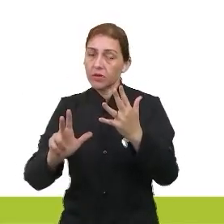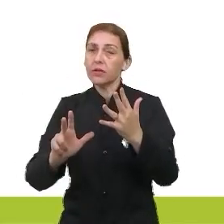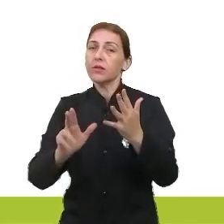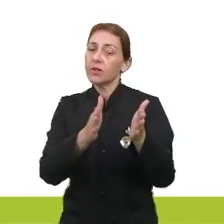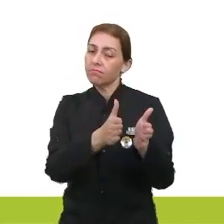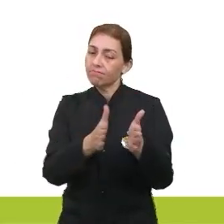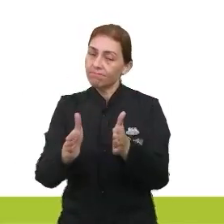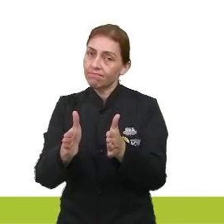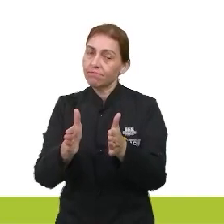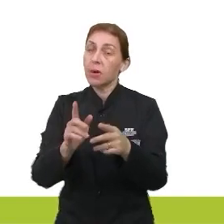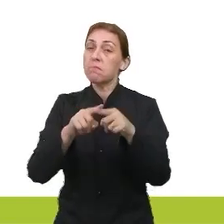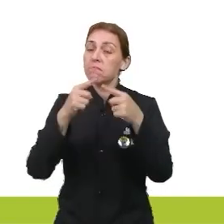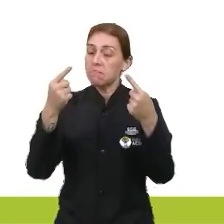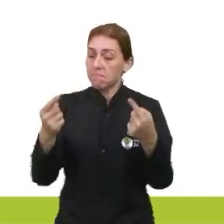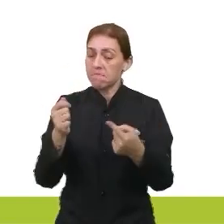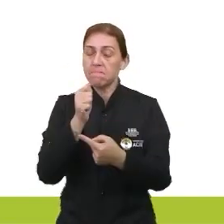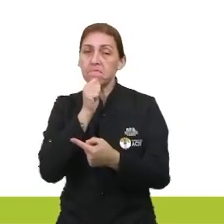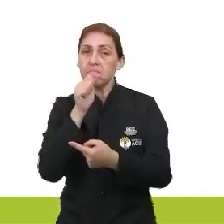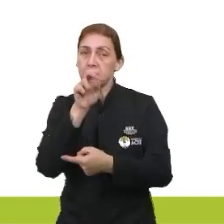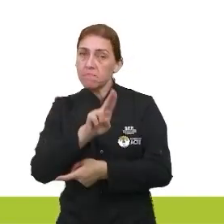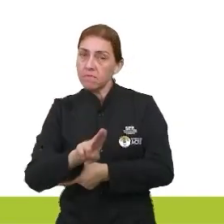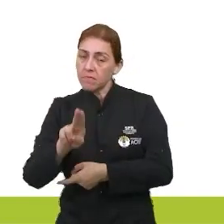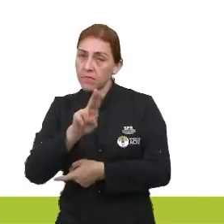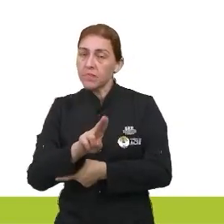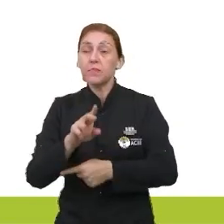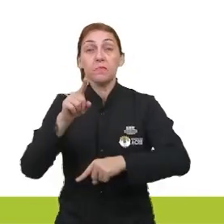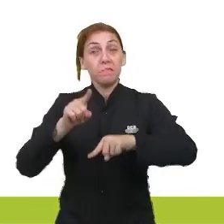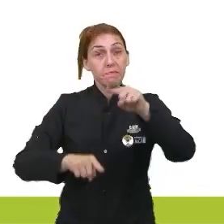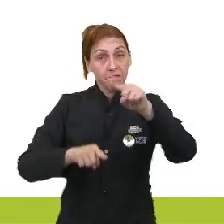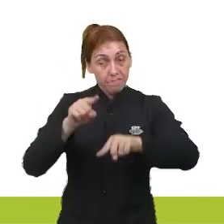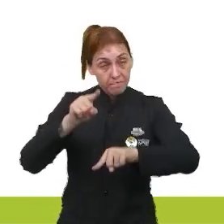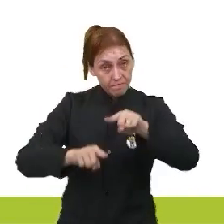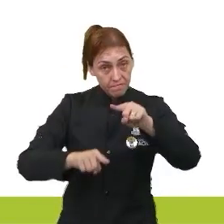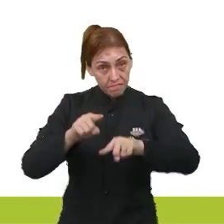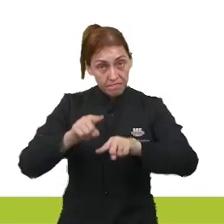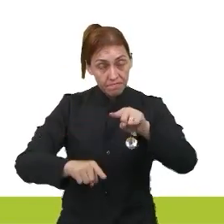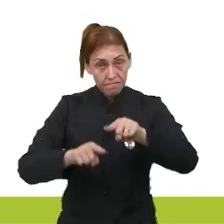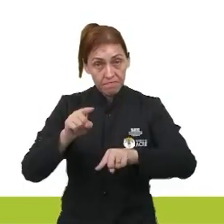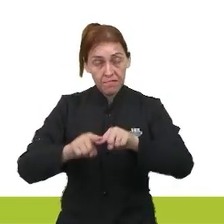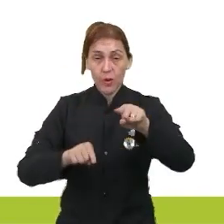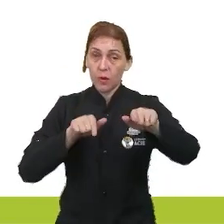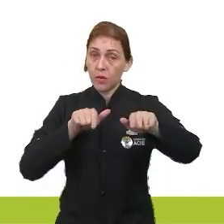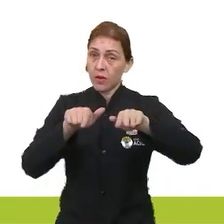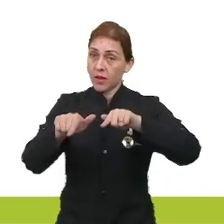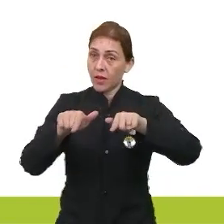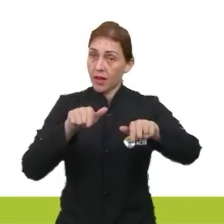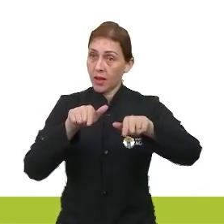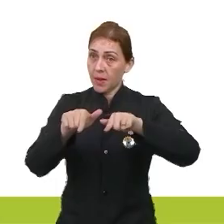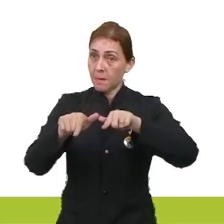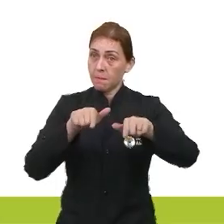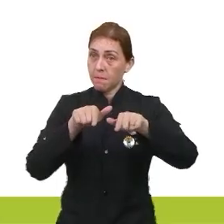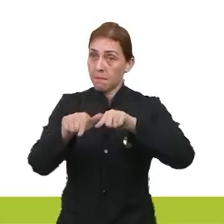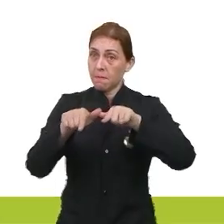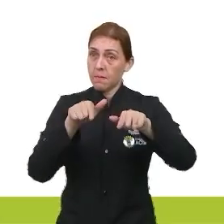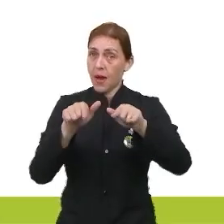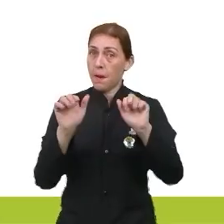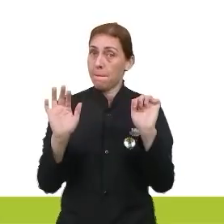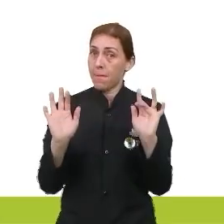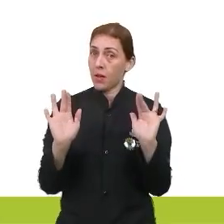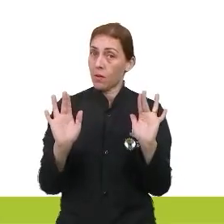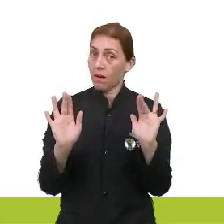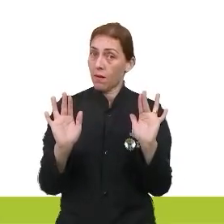uma etapa, mas ainda usando ferramentas com um trabalho, olha aqui, ó,